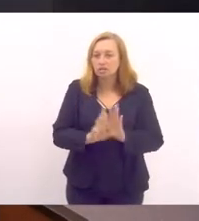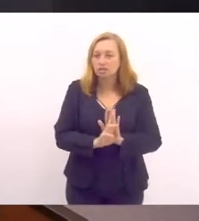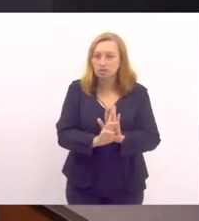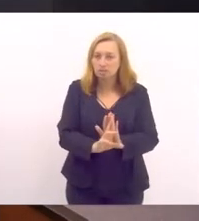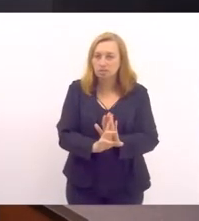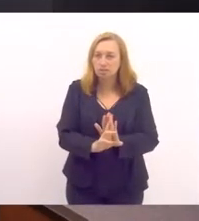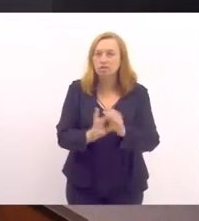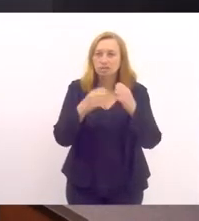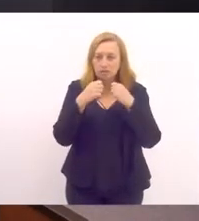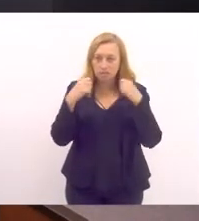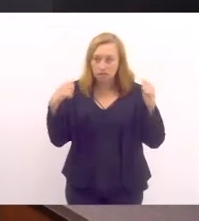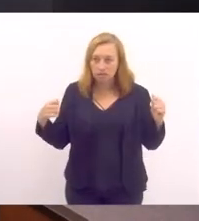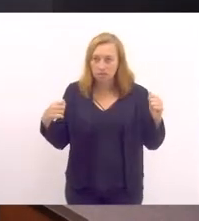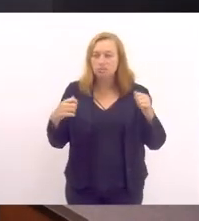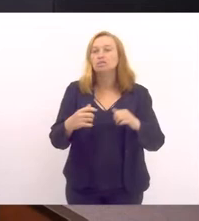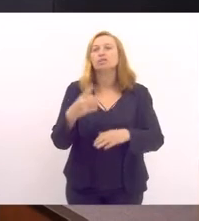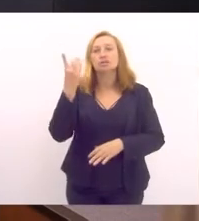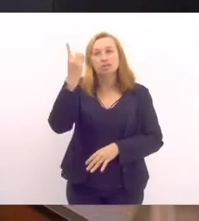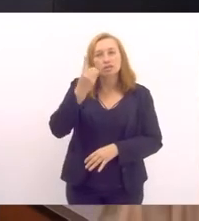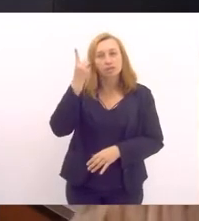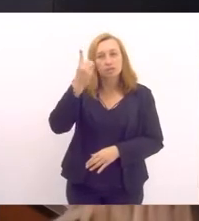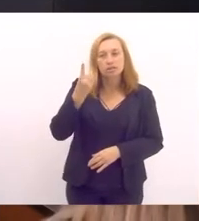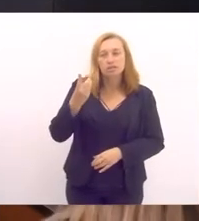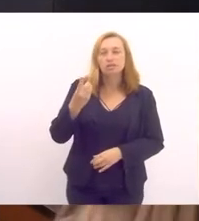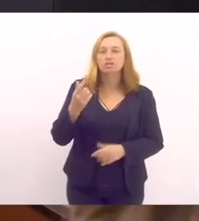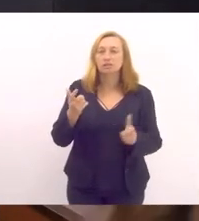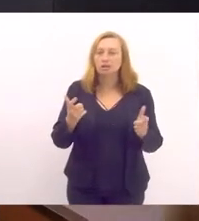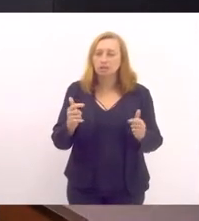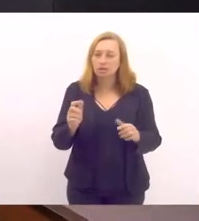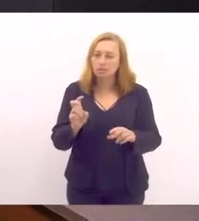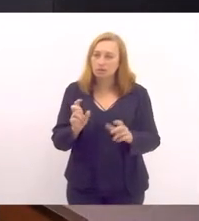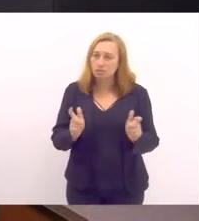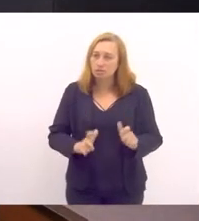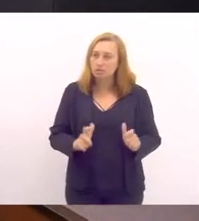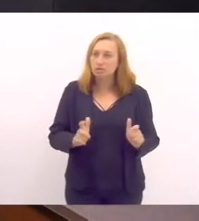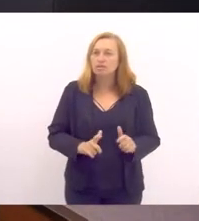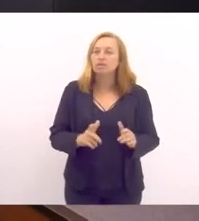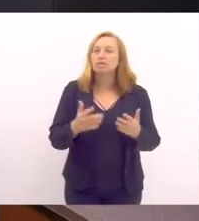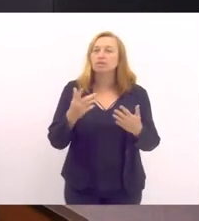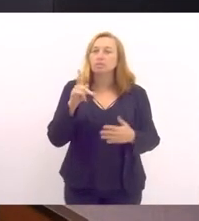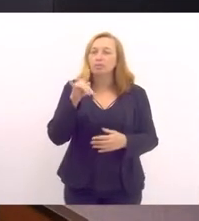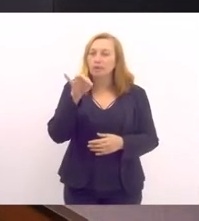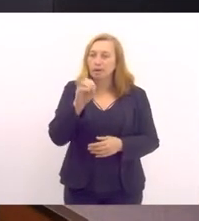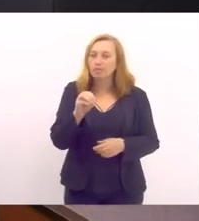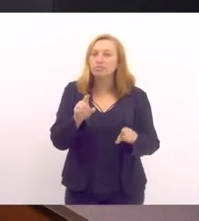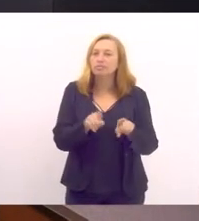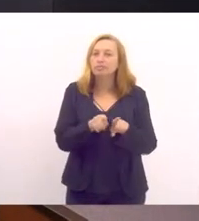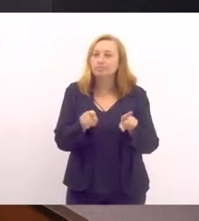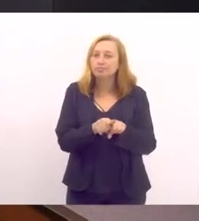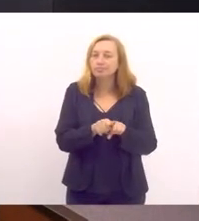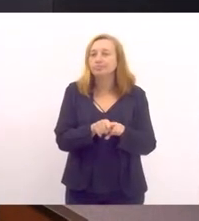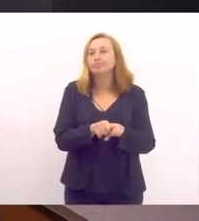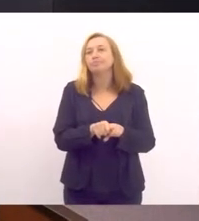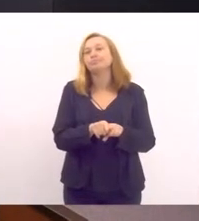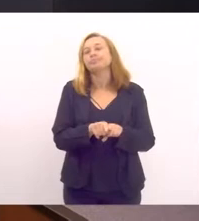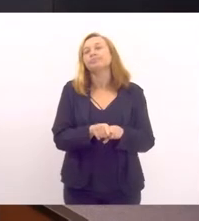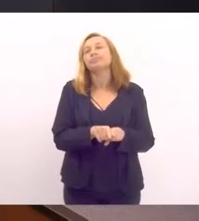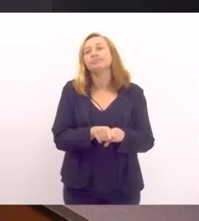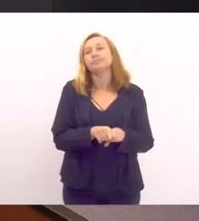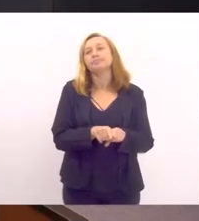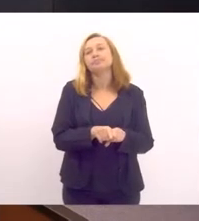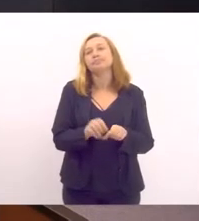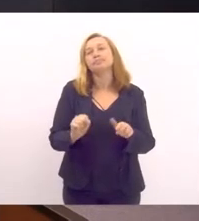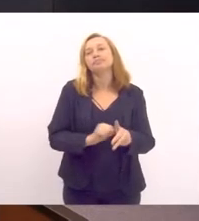pelos assessores e os deputados que aqui estiveram. Cumprimentando Paulo Horn, eu cumprimento também o nosso